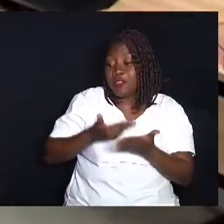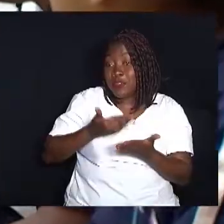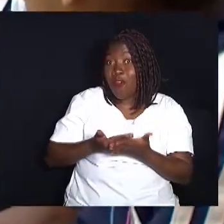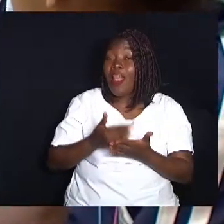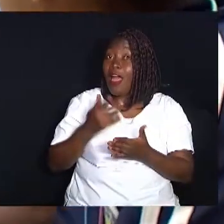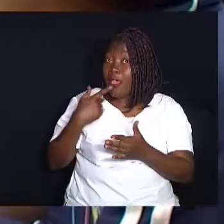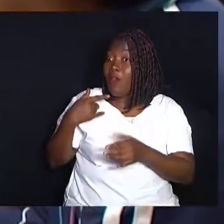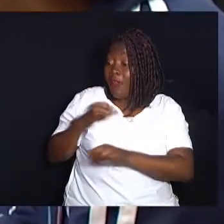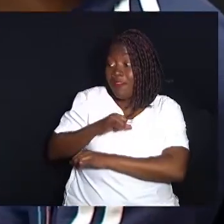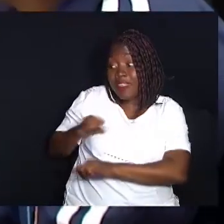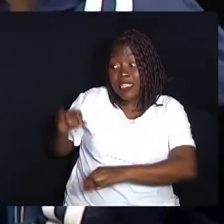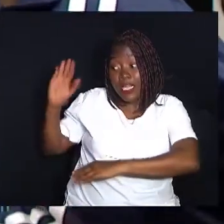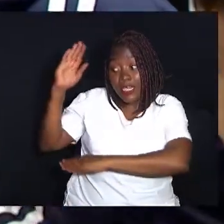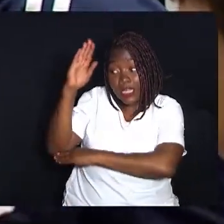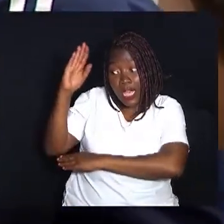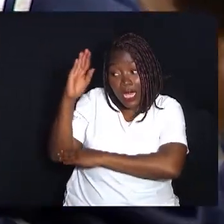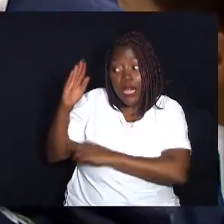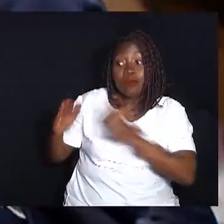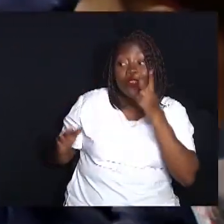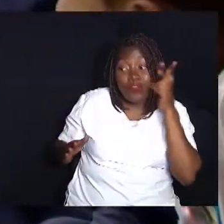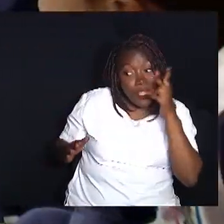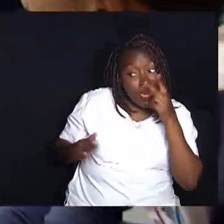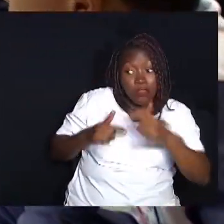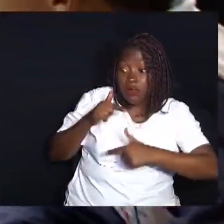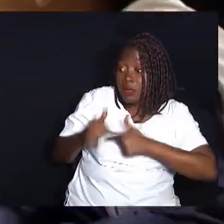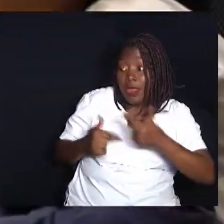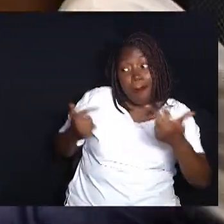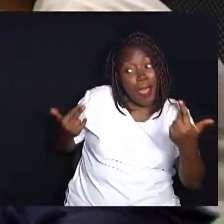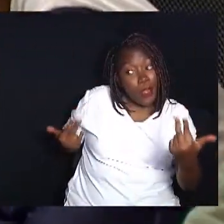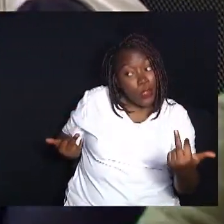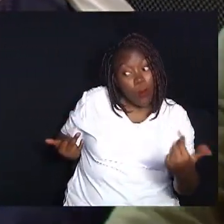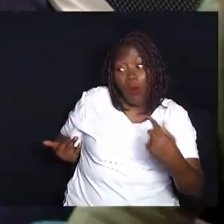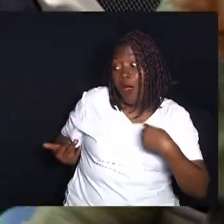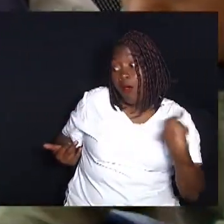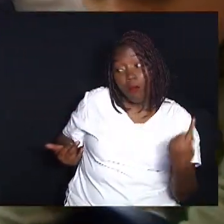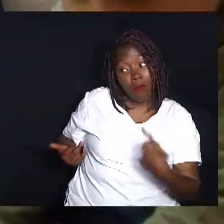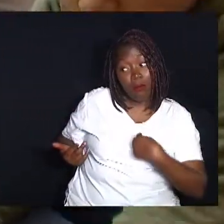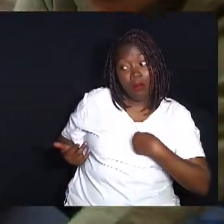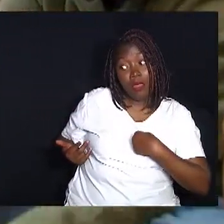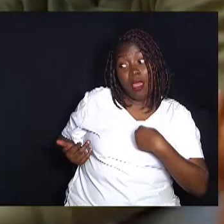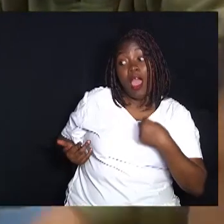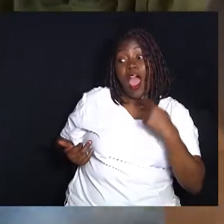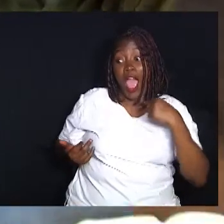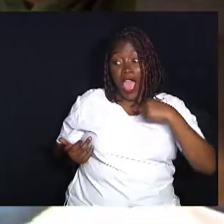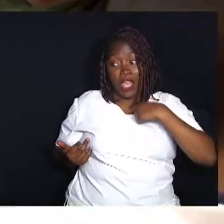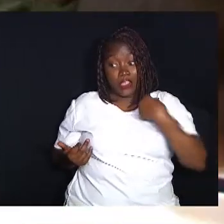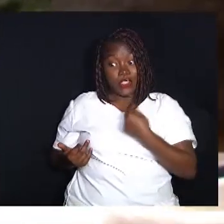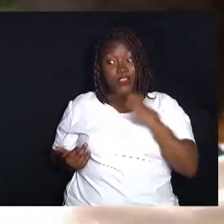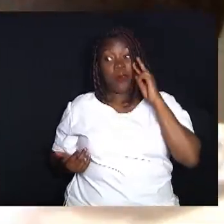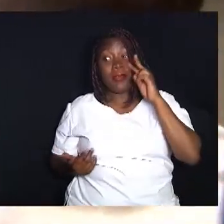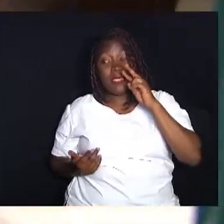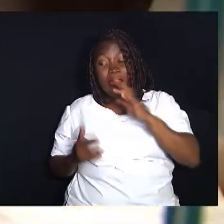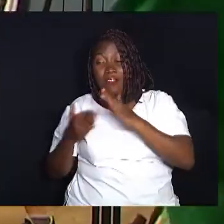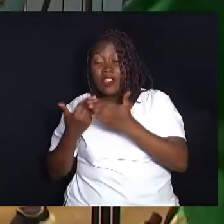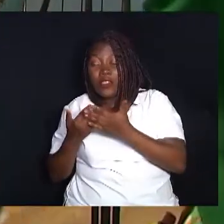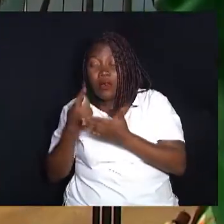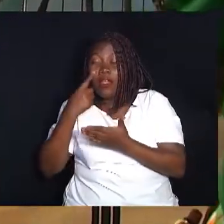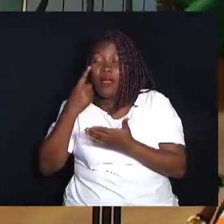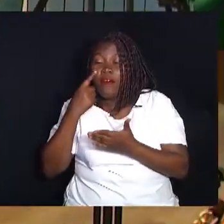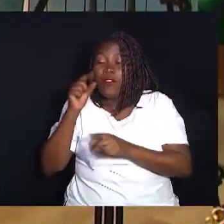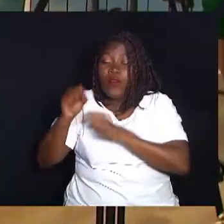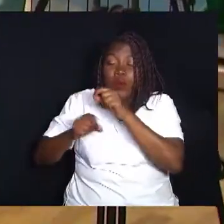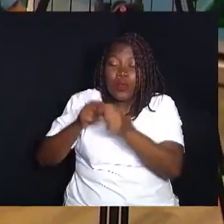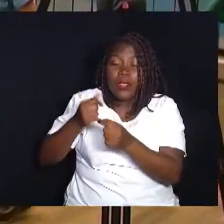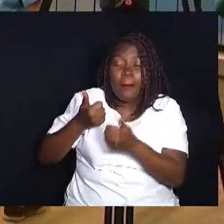vereadores fazem um trabalho parecido com o nosso lá. A gente observa a escola, vê o que está bom, o que precisa melhorar e